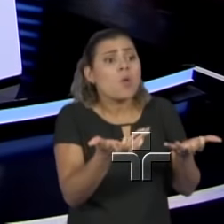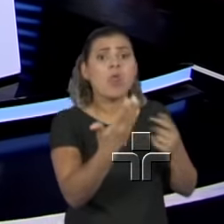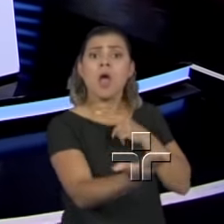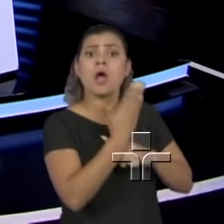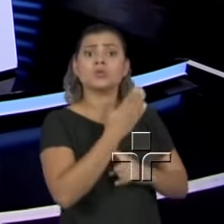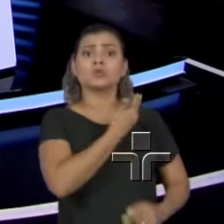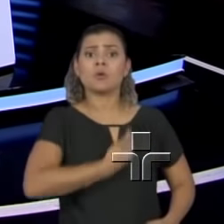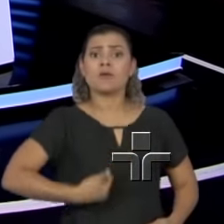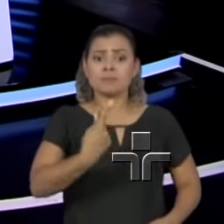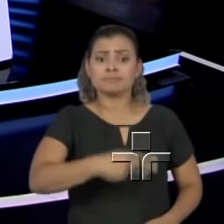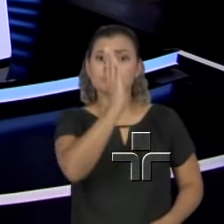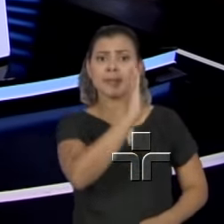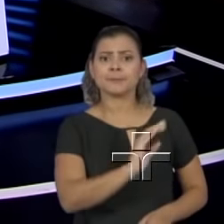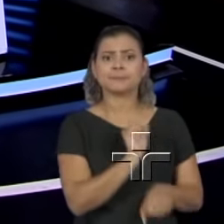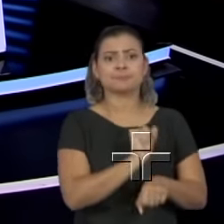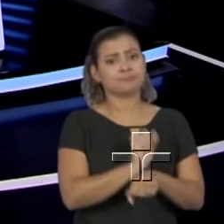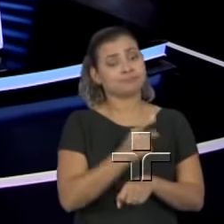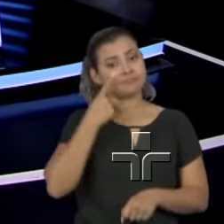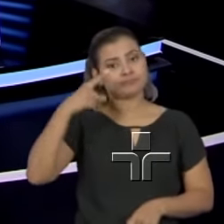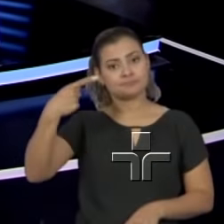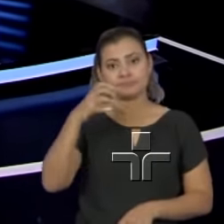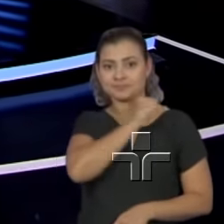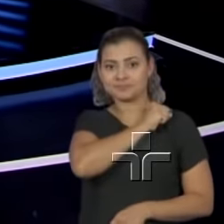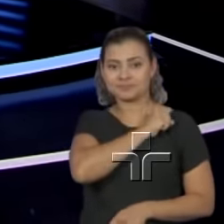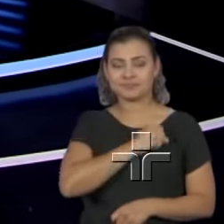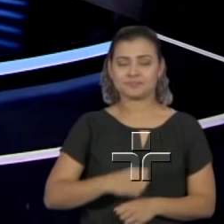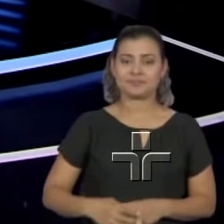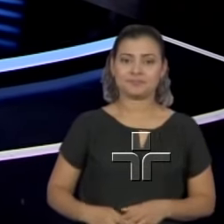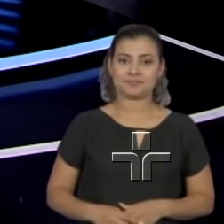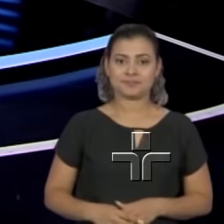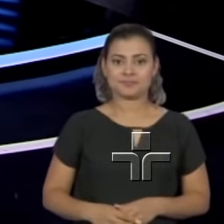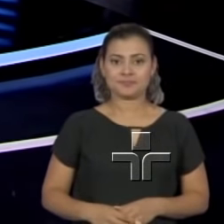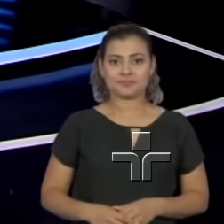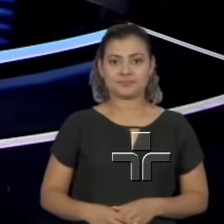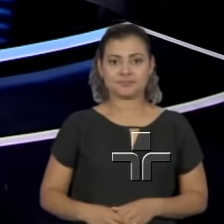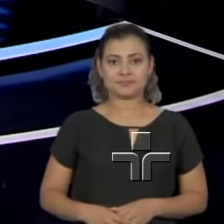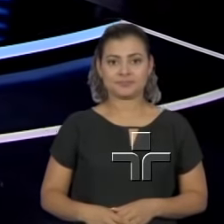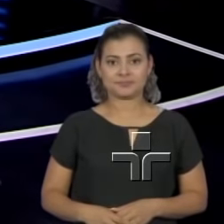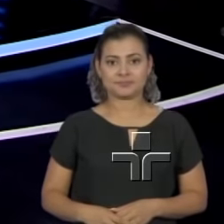governo brasileiro. Aguarde que nós voltamos já já.